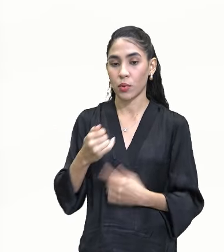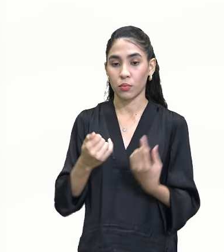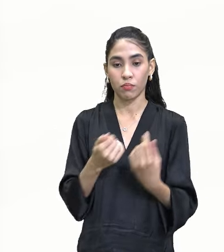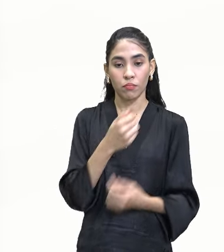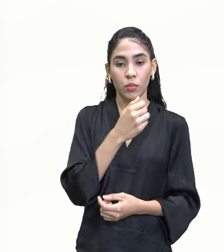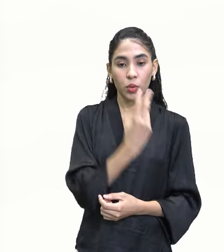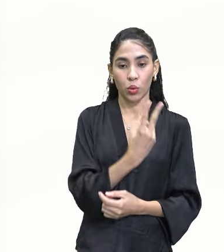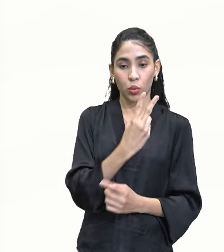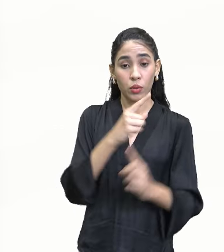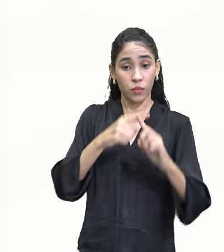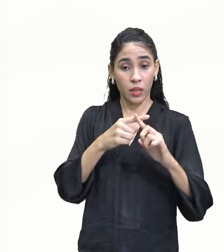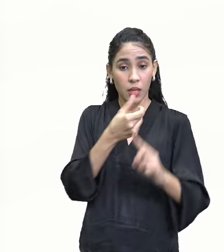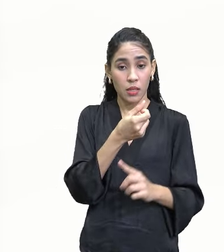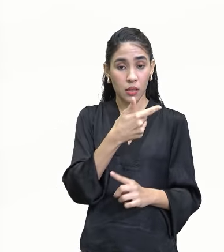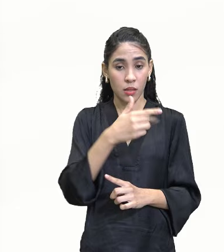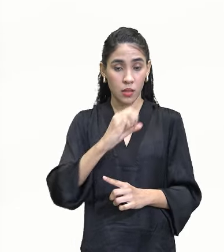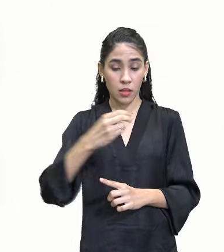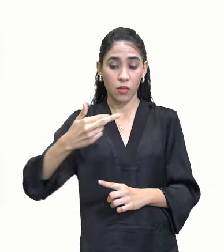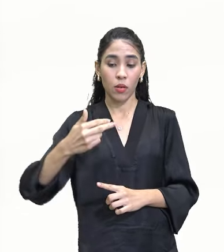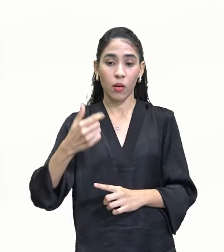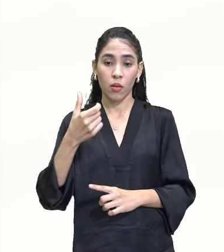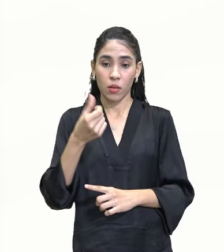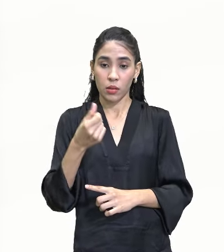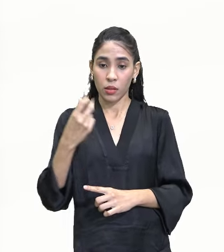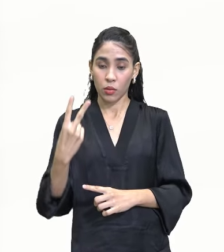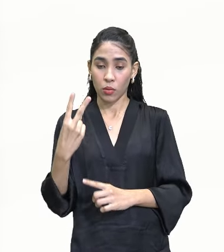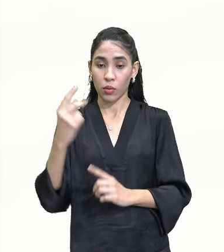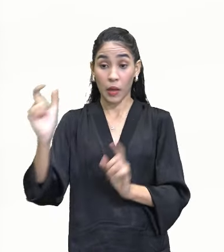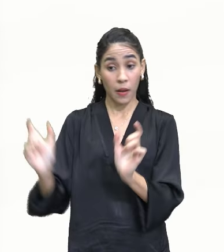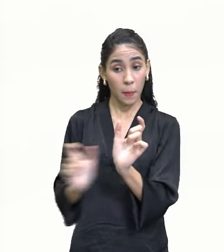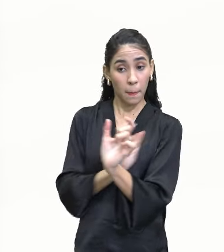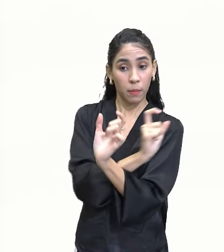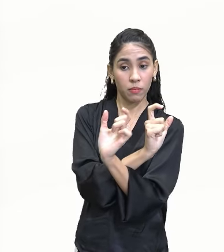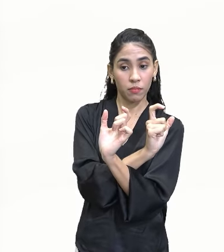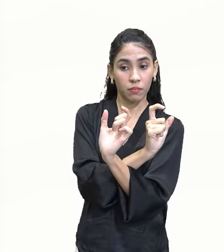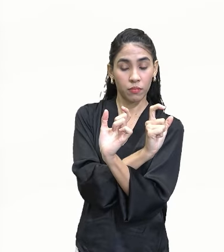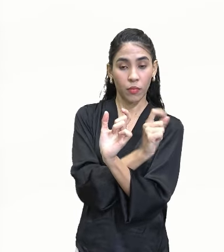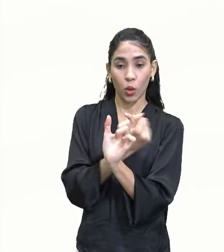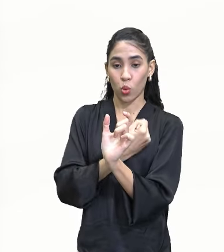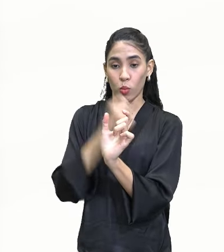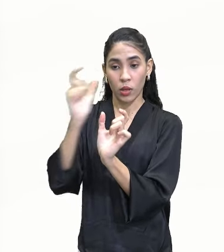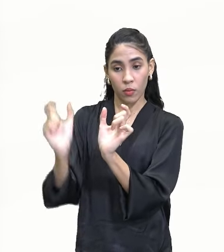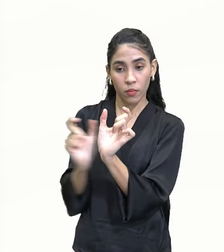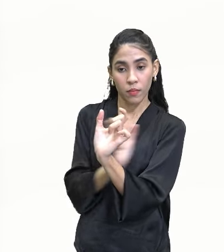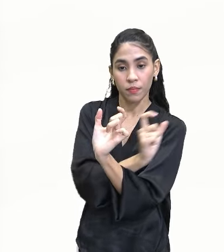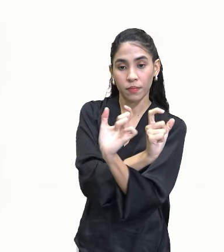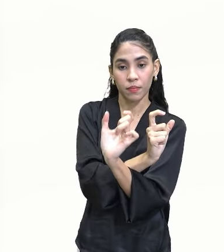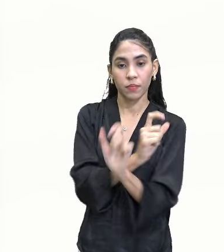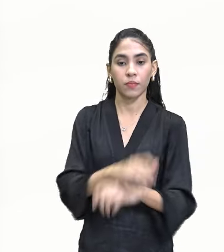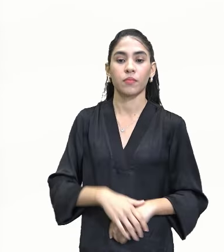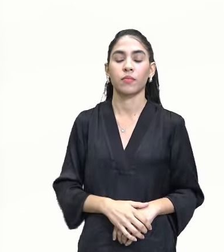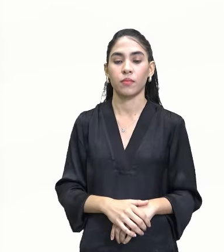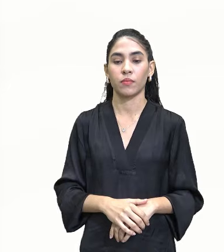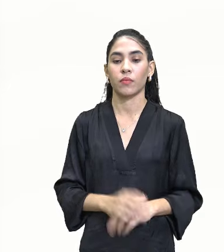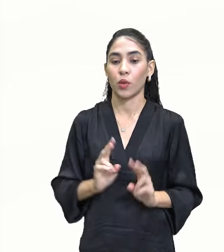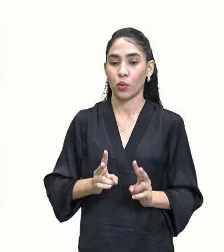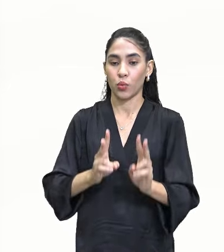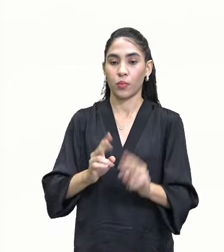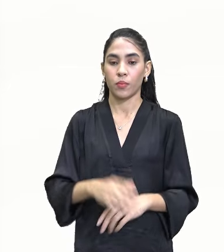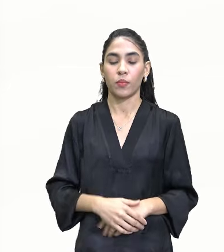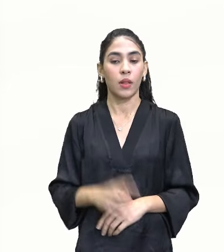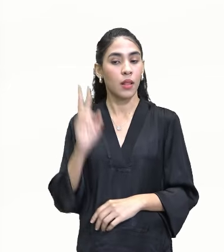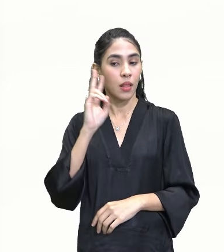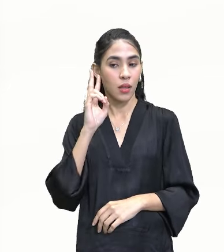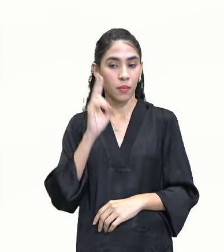62. Então, eu sei que na multiplicação passa dividindo. Então, a gente vai deixar aí porque a gente vai simplificar.